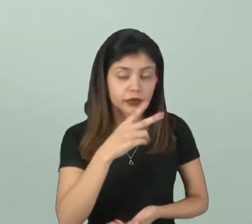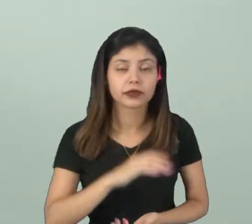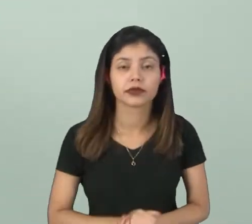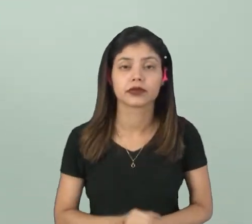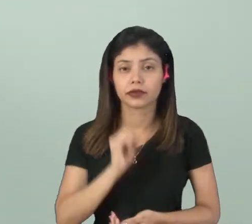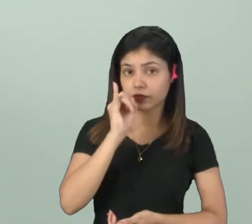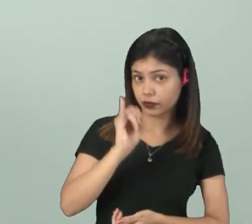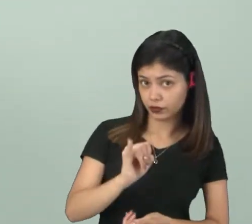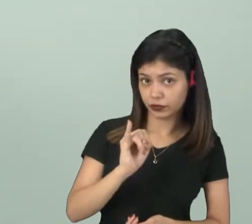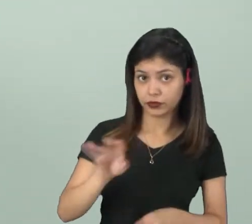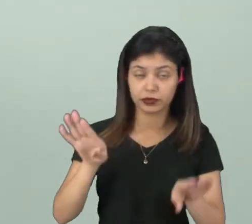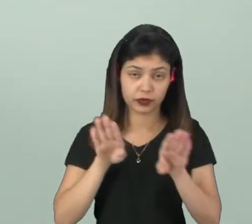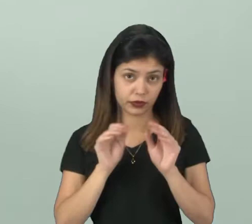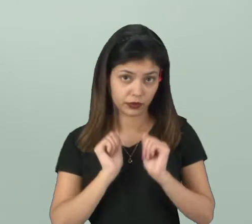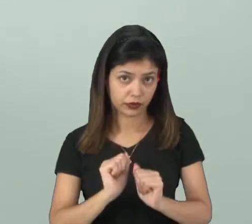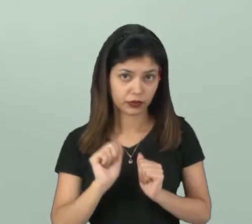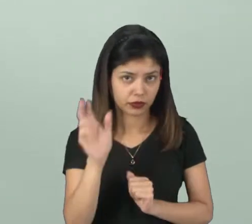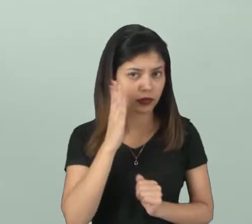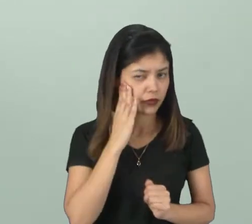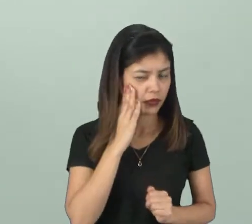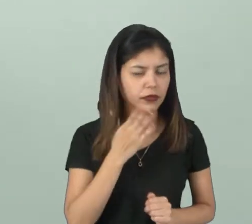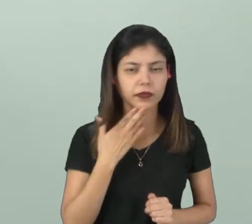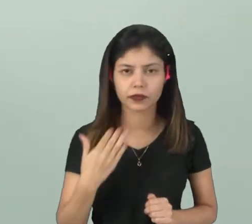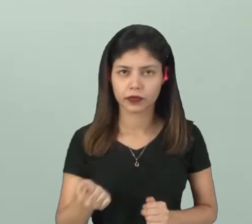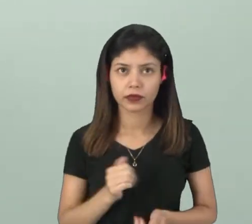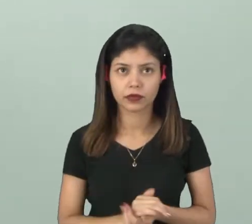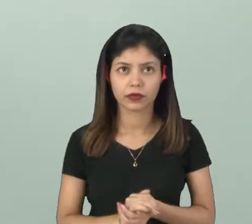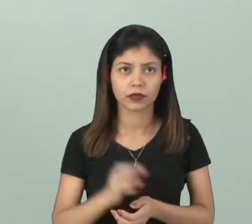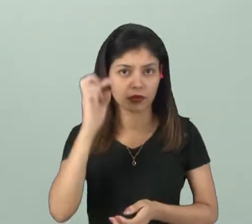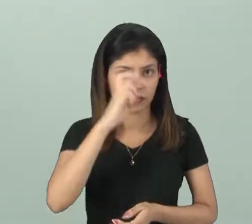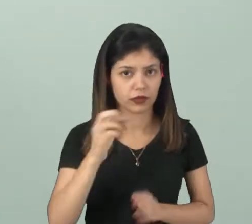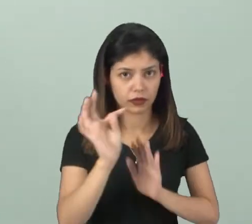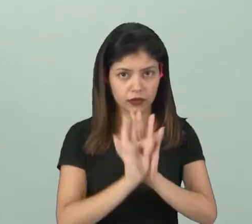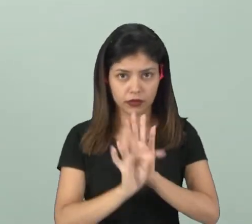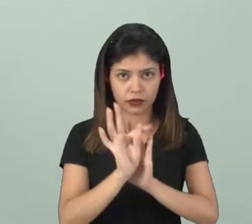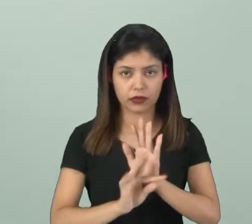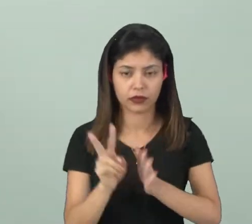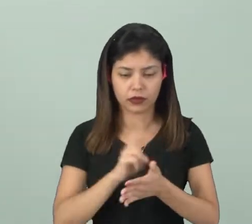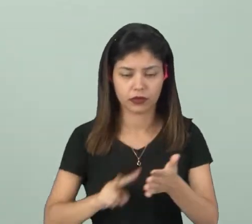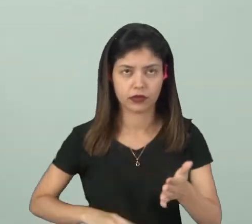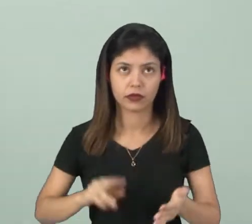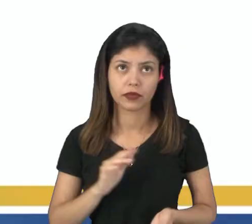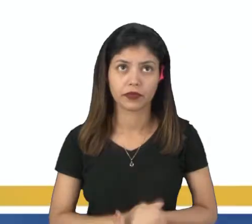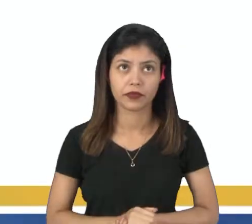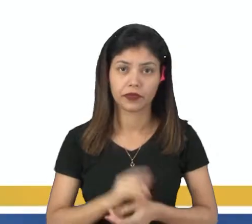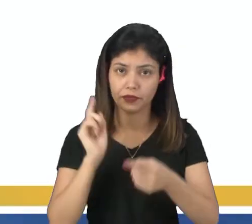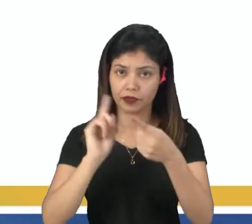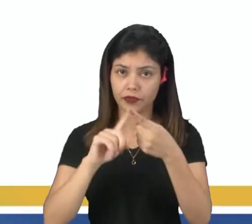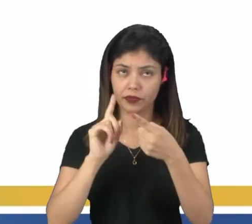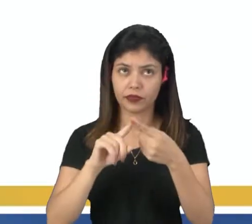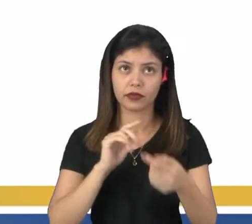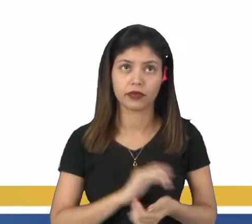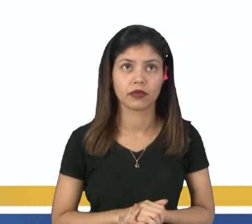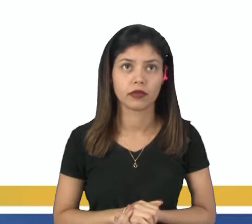para que possamos entender mais um pouco. Observe a leitura dos textos. Texto